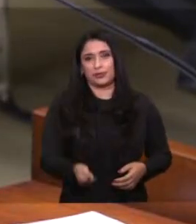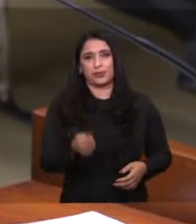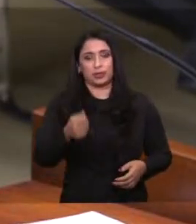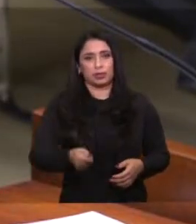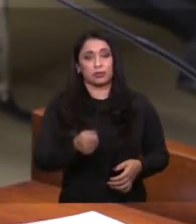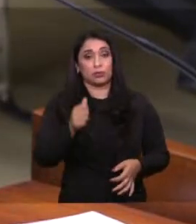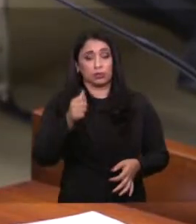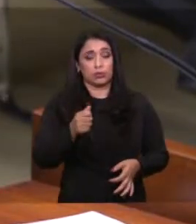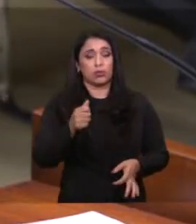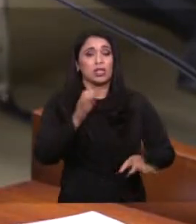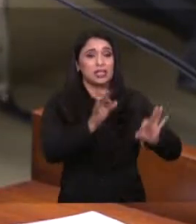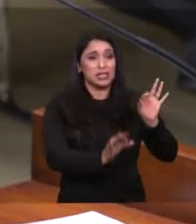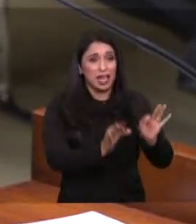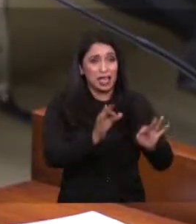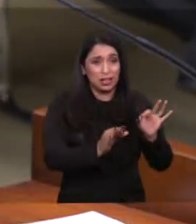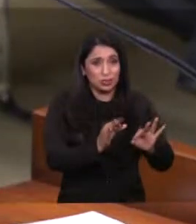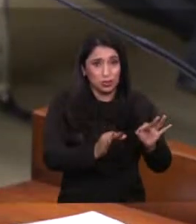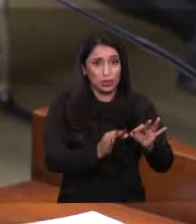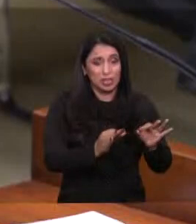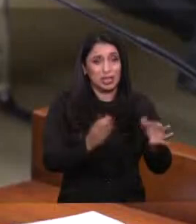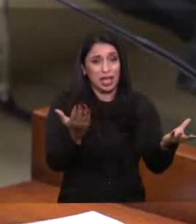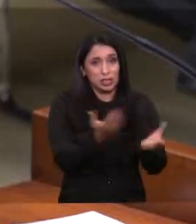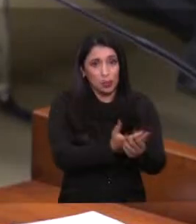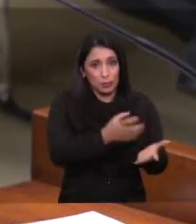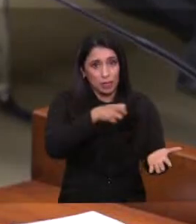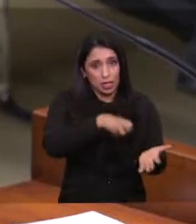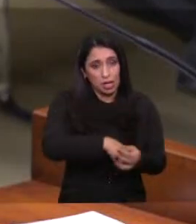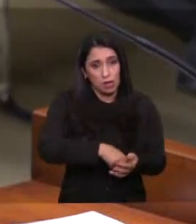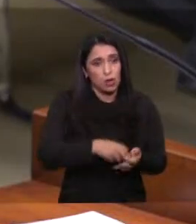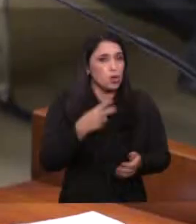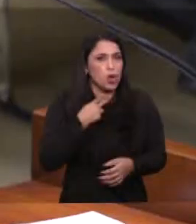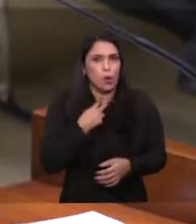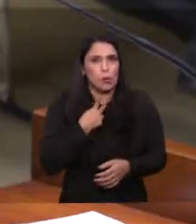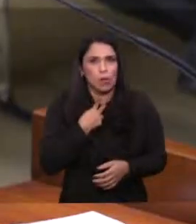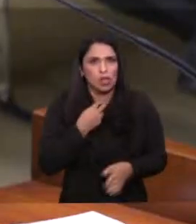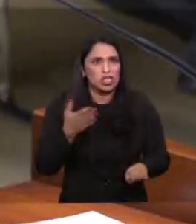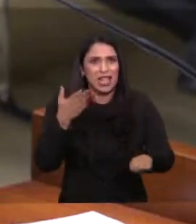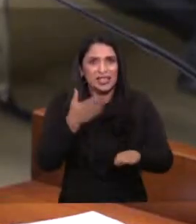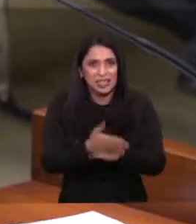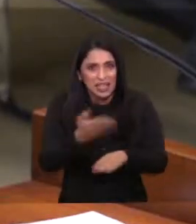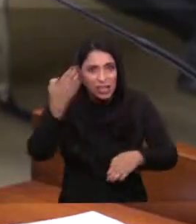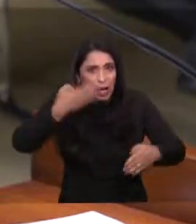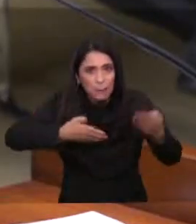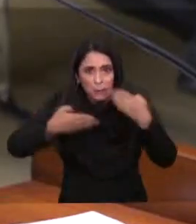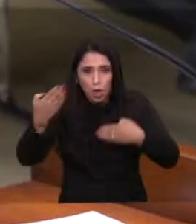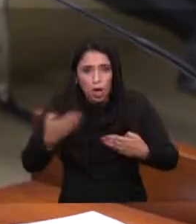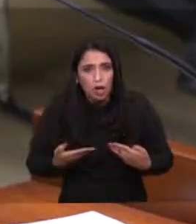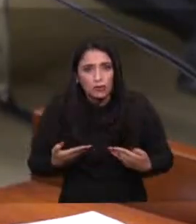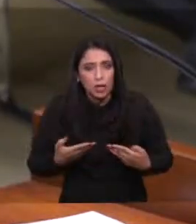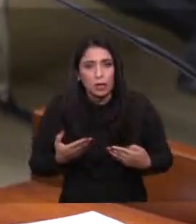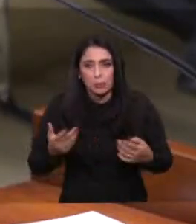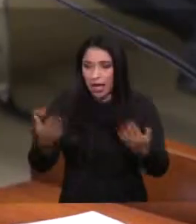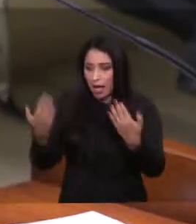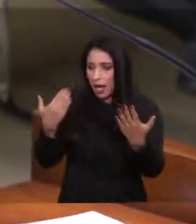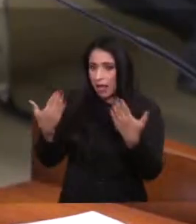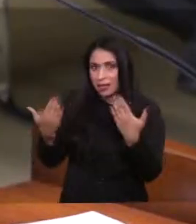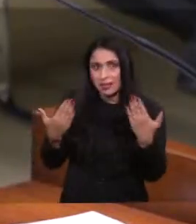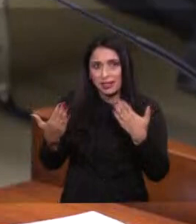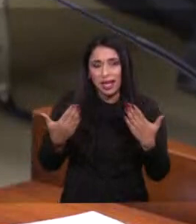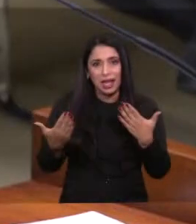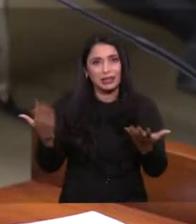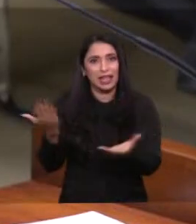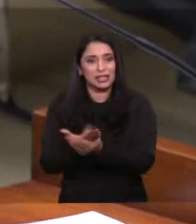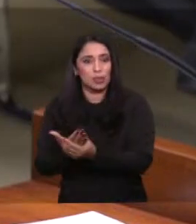É dizer que o juiz da ação penal não pode ter acesso às provas do inquérito para confrontá-las eventualmente com as produzidas na